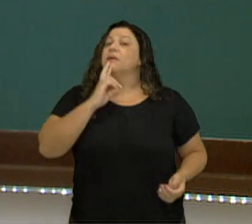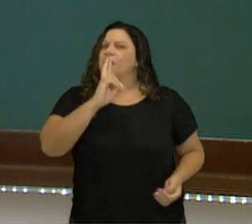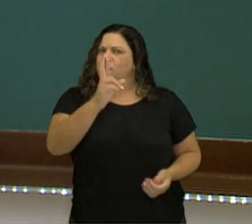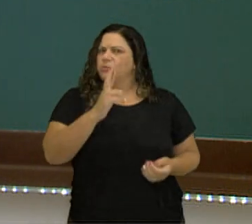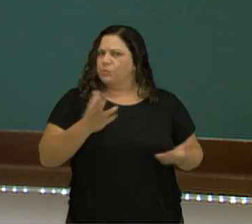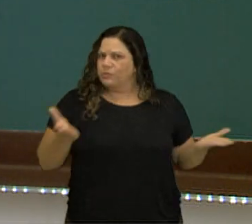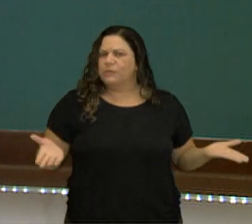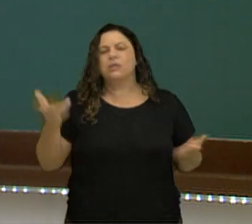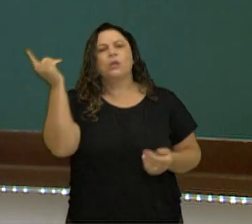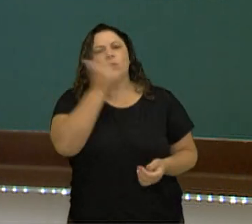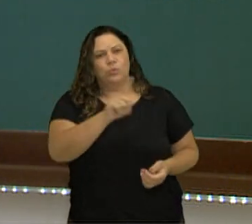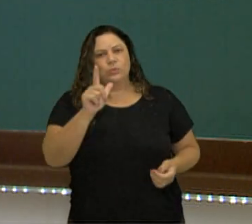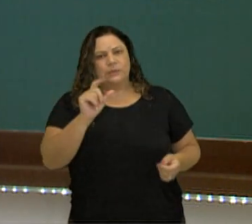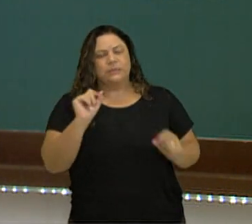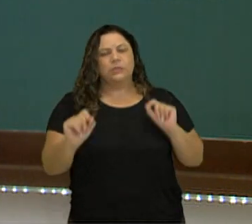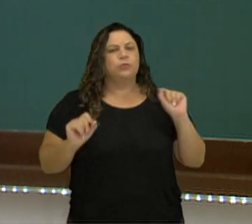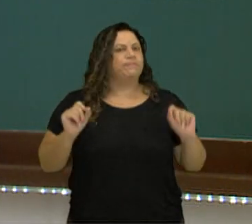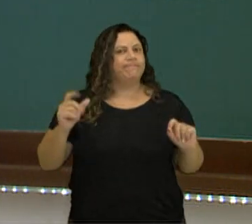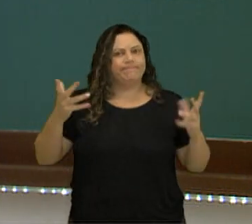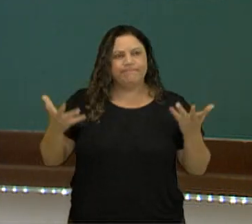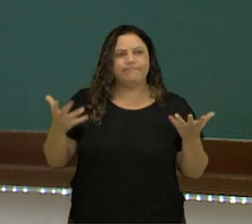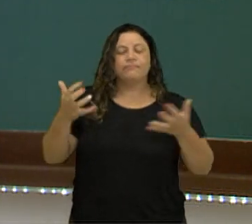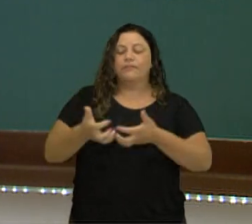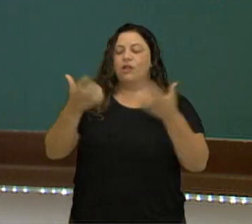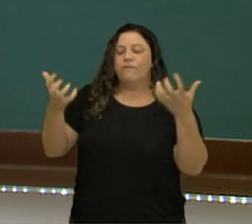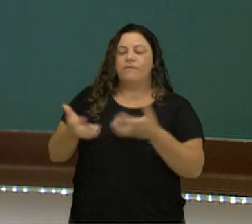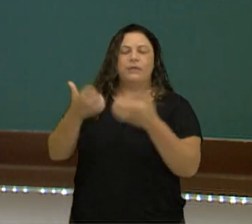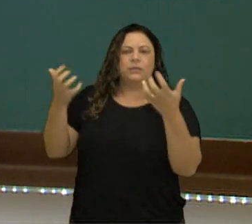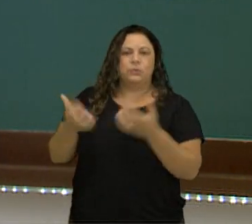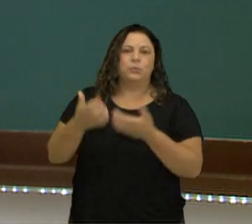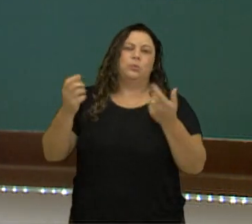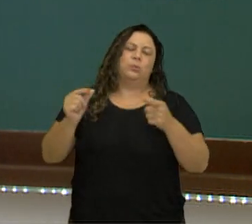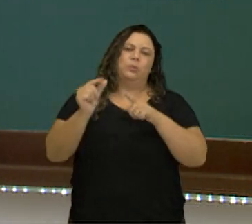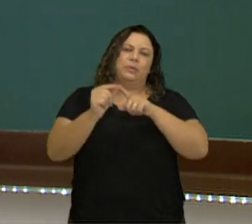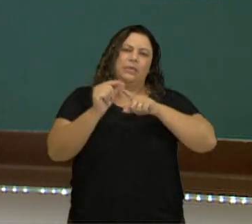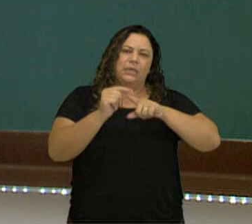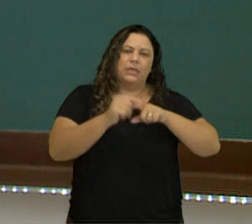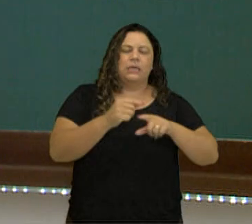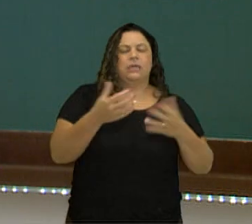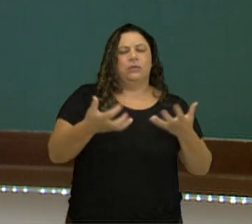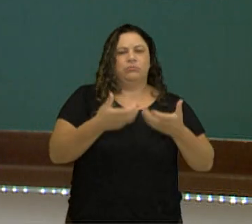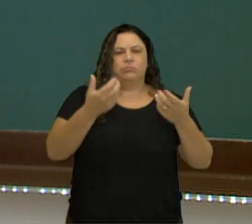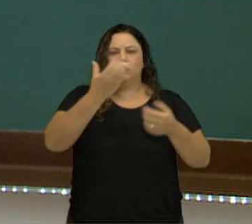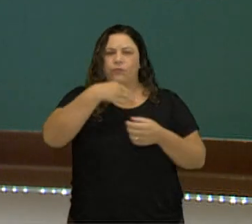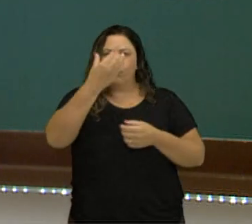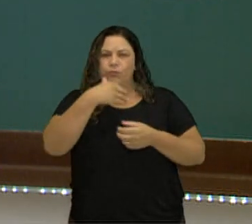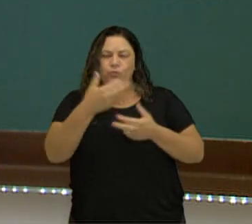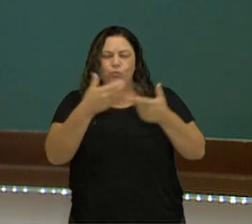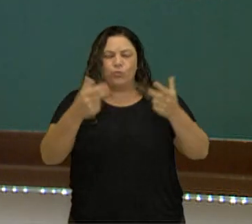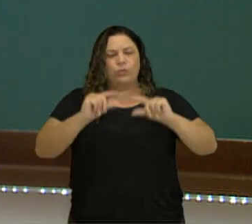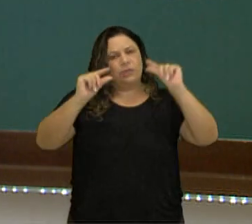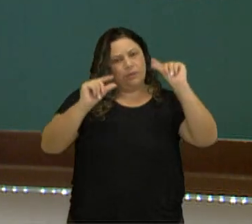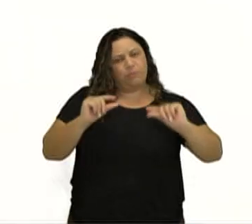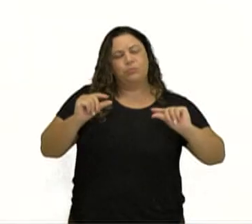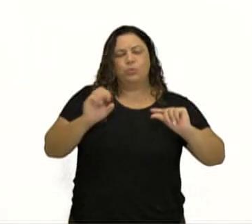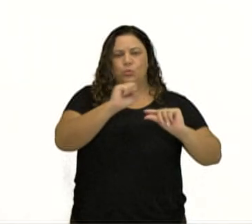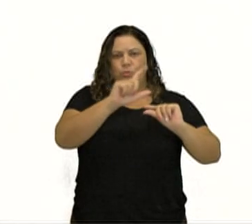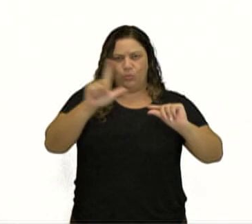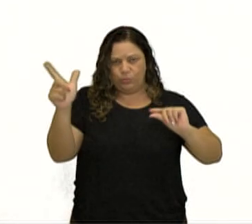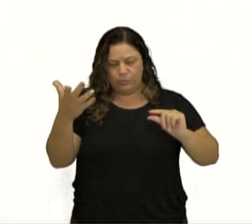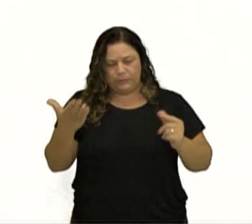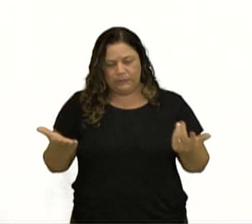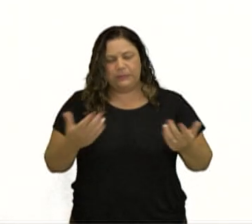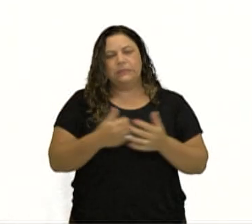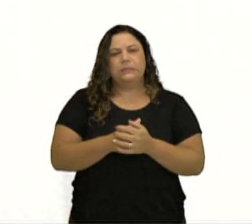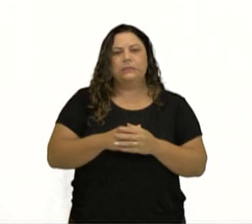Respondeu? Conseguiu? Verduras, grãos, frutas e hortaliças têm baixo teor desse mineral e, por isso,